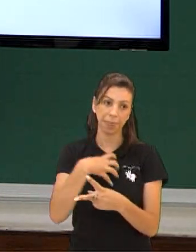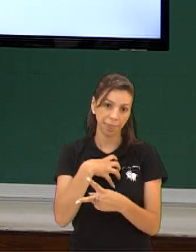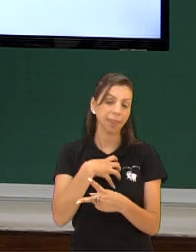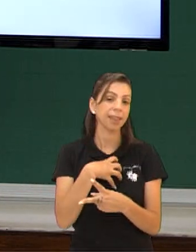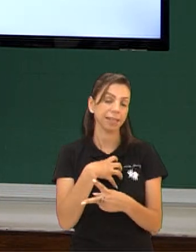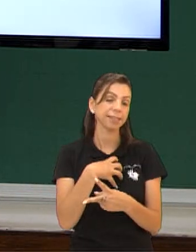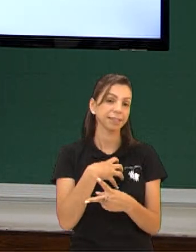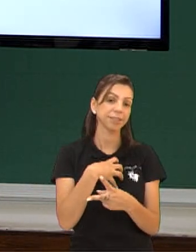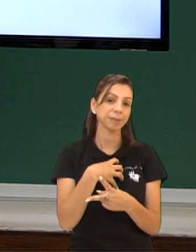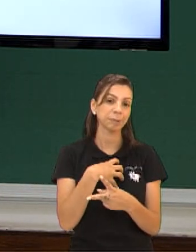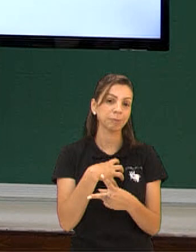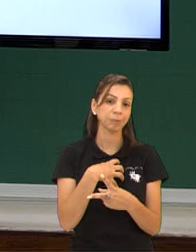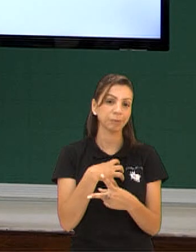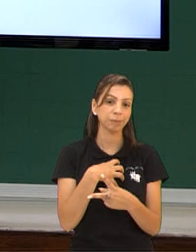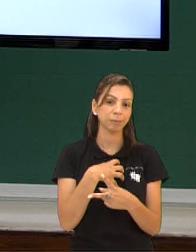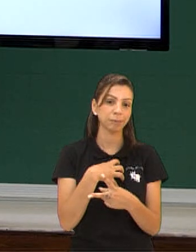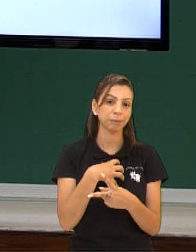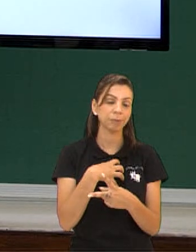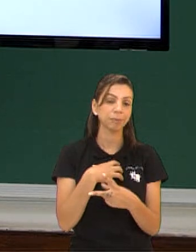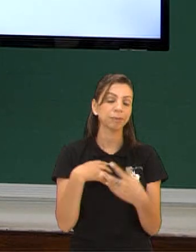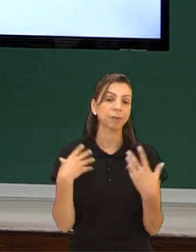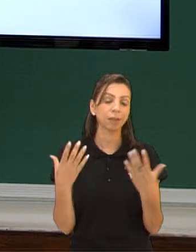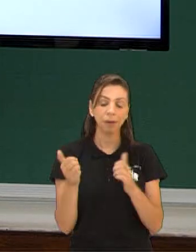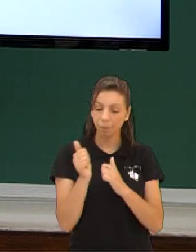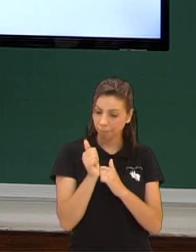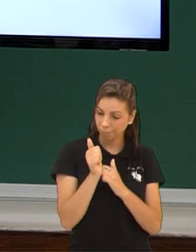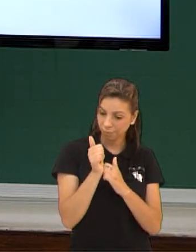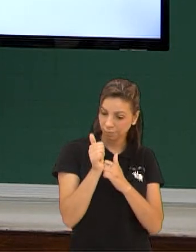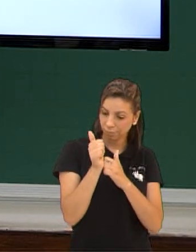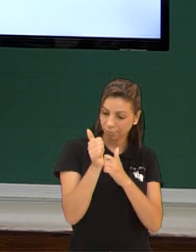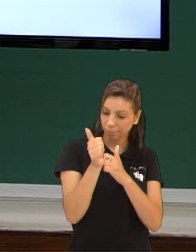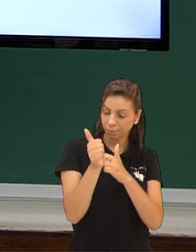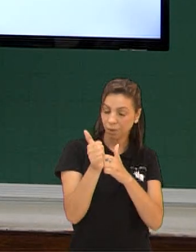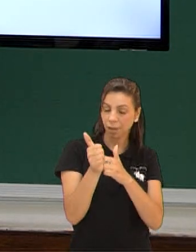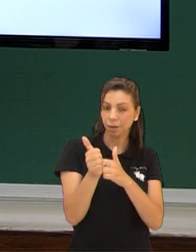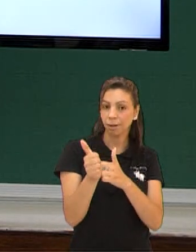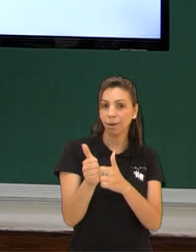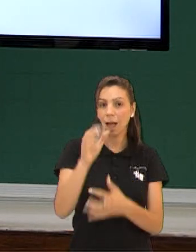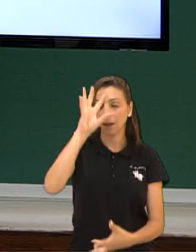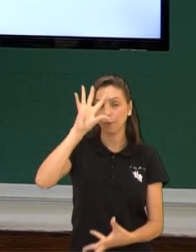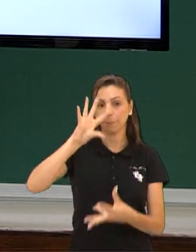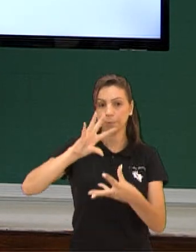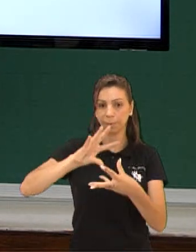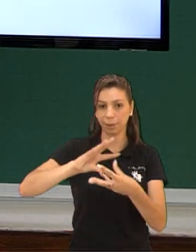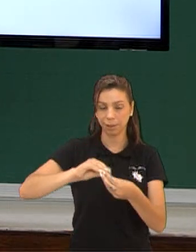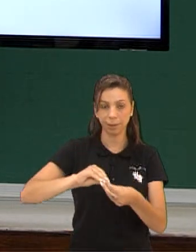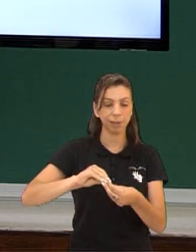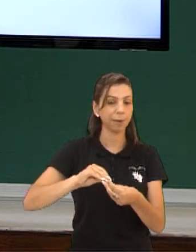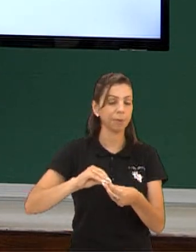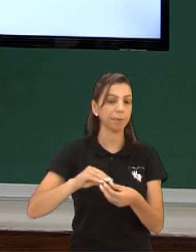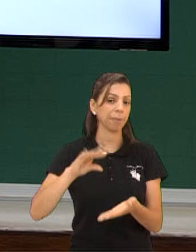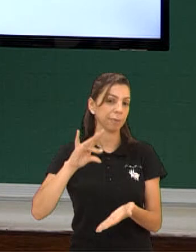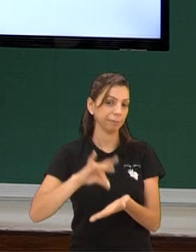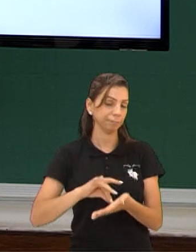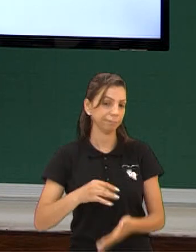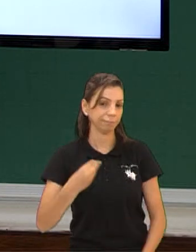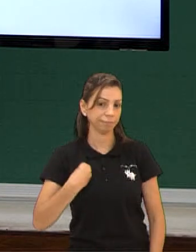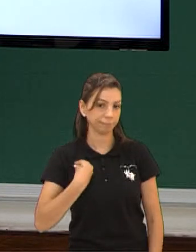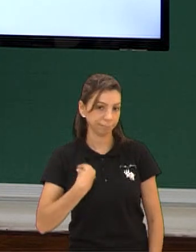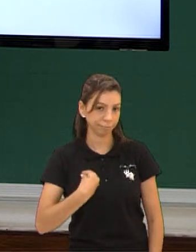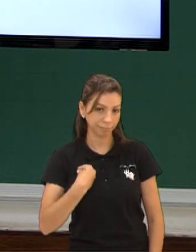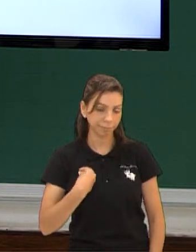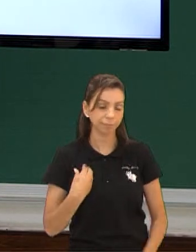que nos conduzem a um entendimento sobre a nossa realidade. Como explicar isso? Bom,